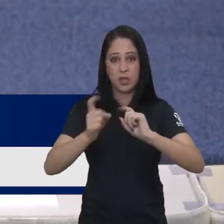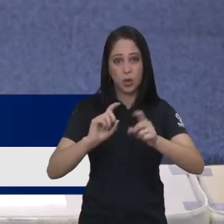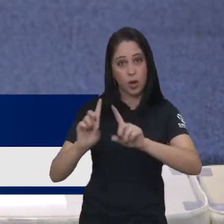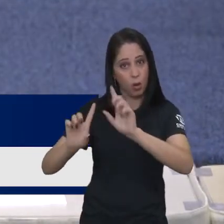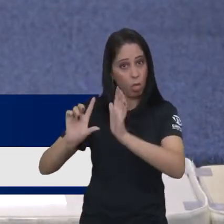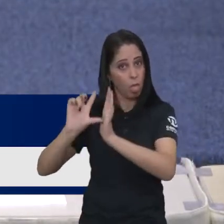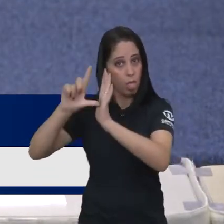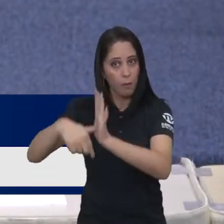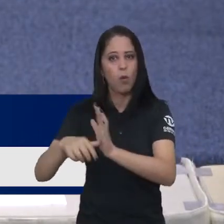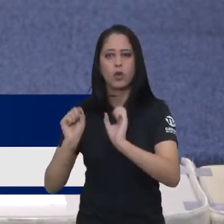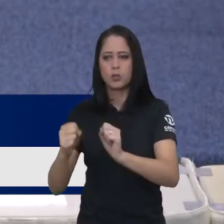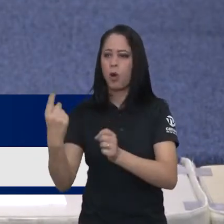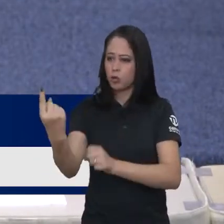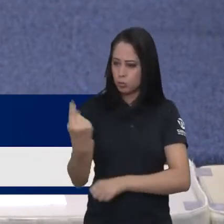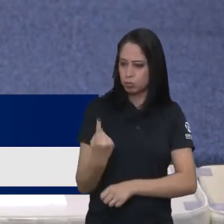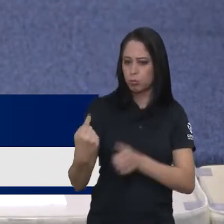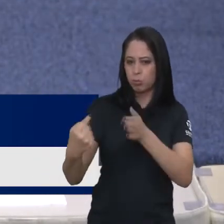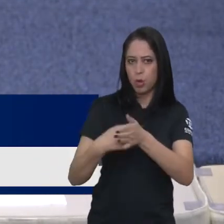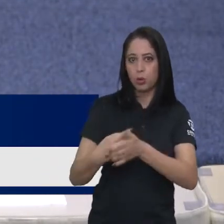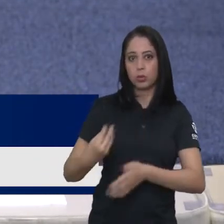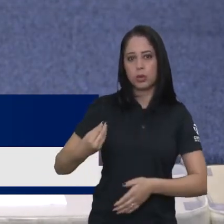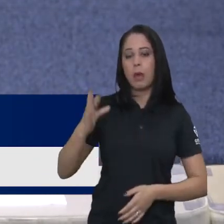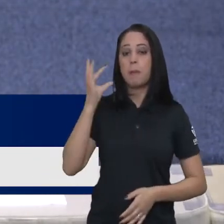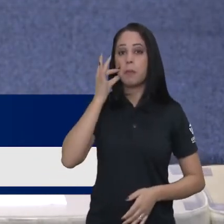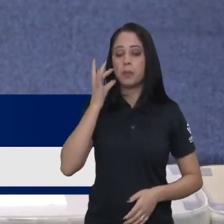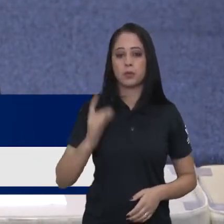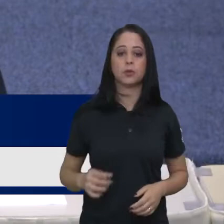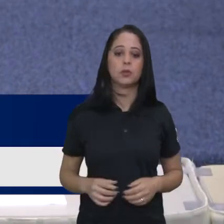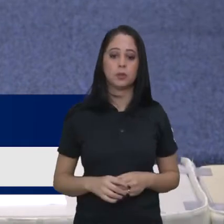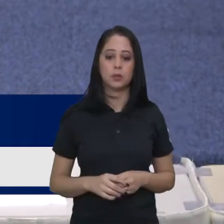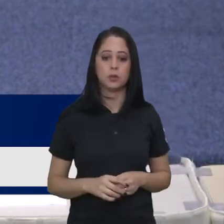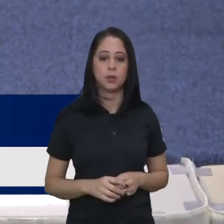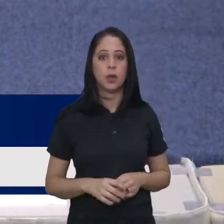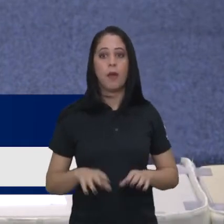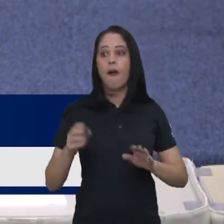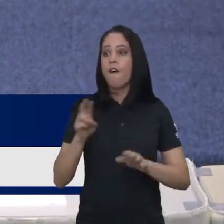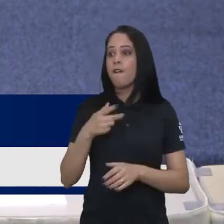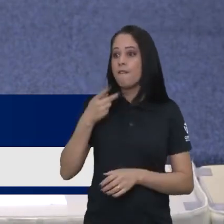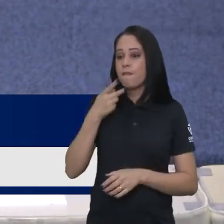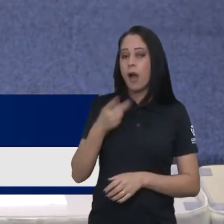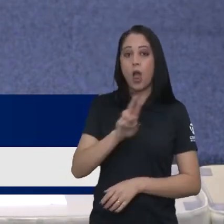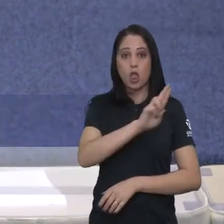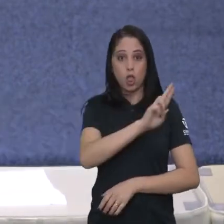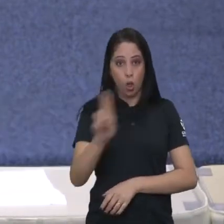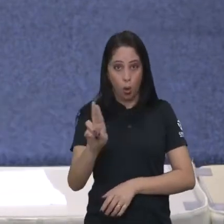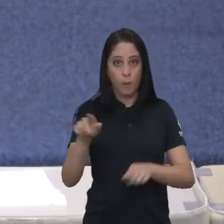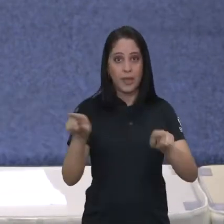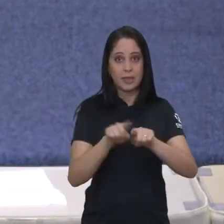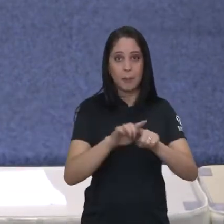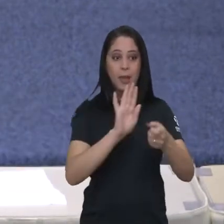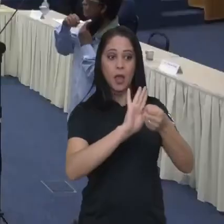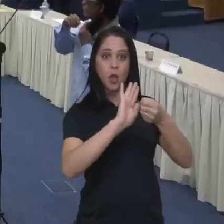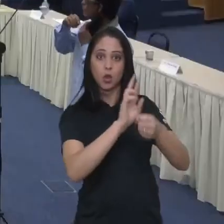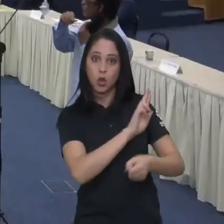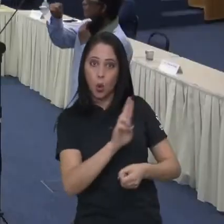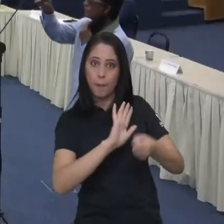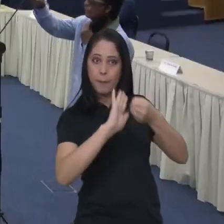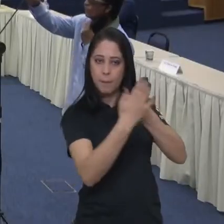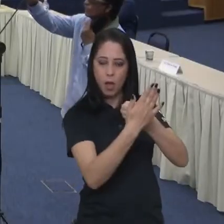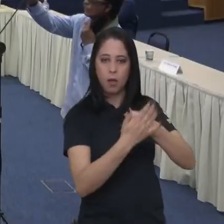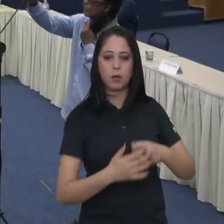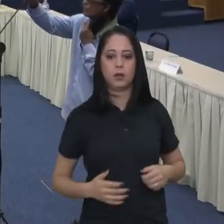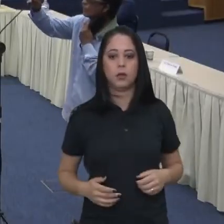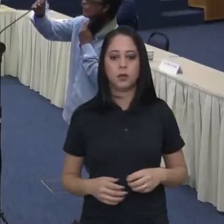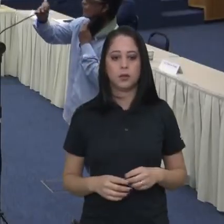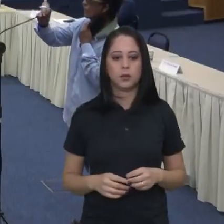após o encerramento da sessão. por favor, fala sempre que for fazer a pergunta o seu nome e o bairro que o senhor representa, por